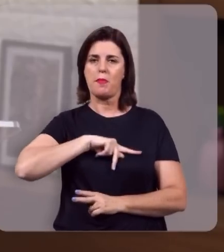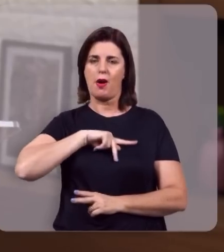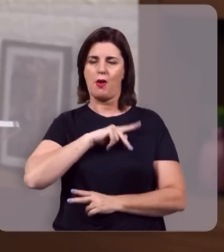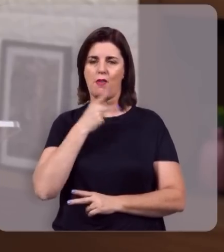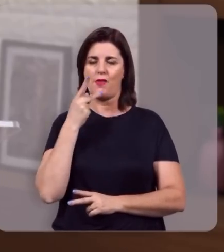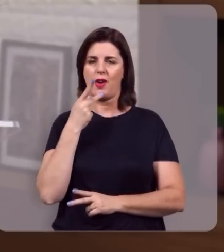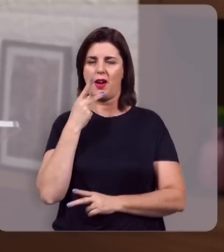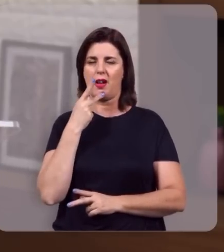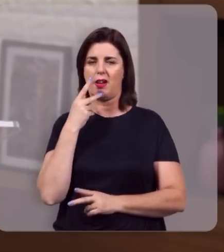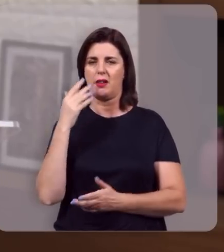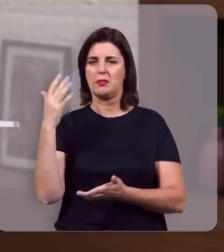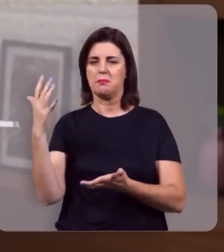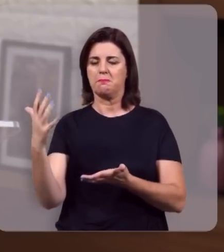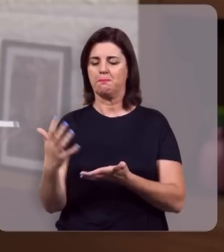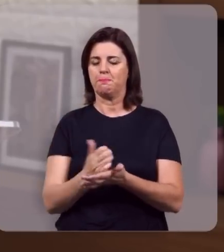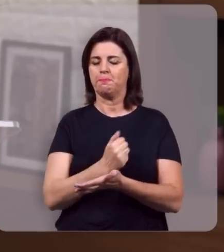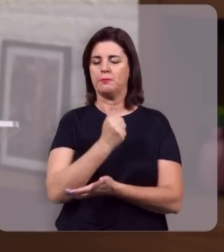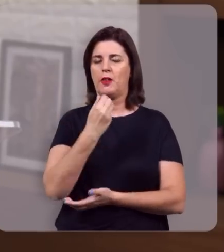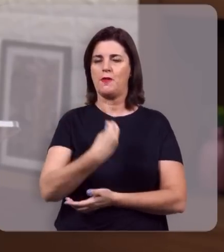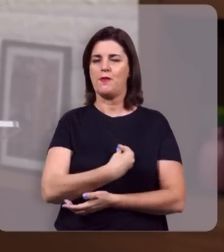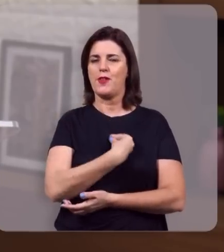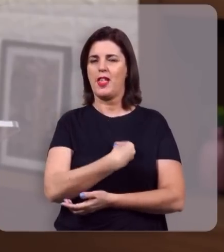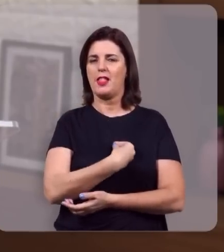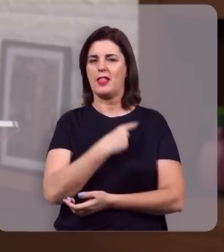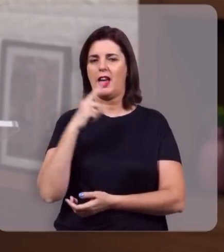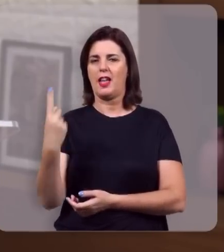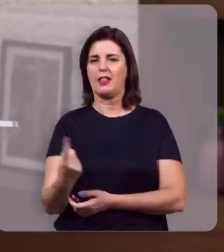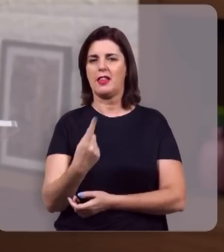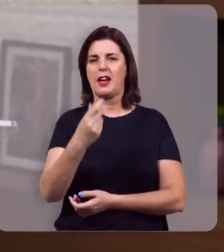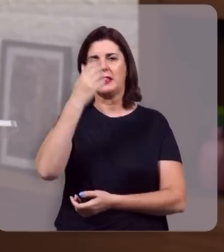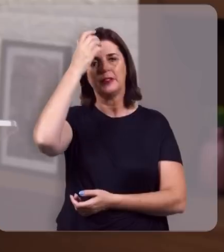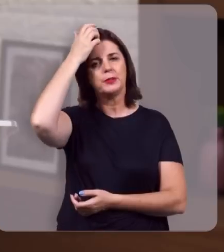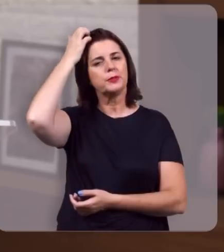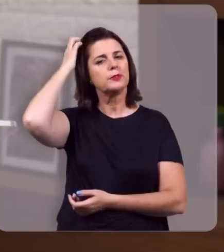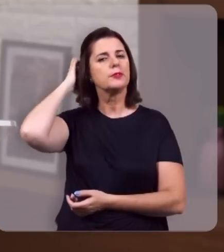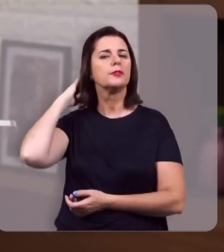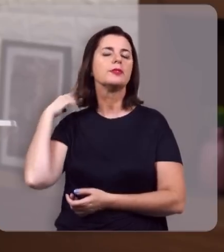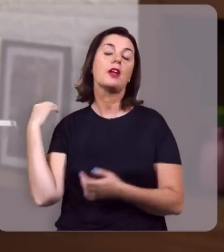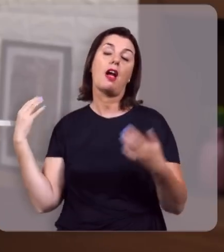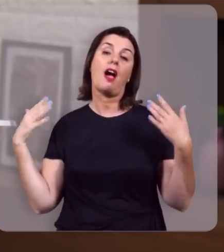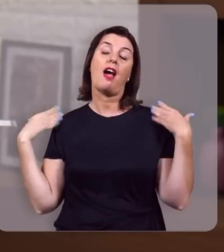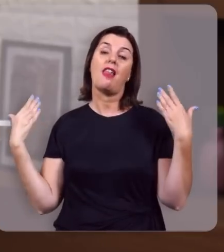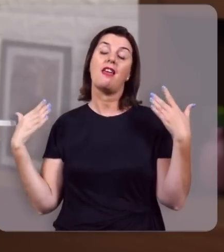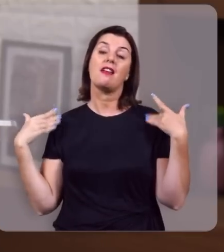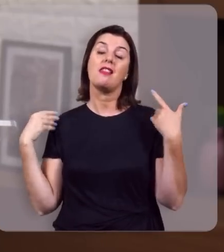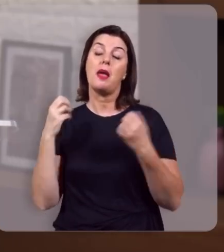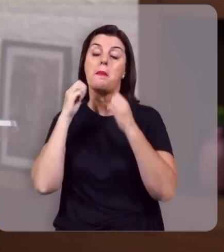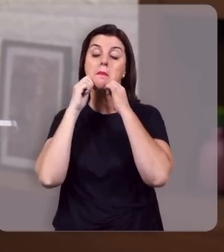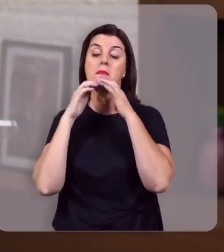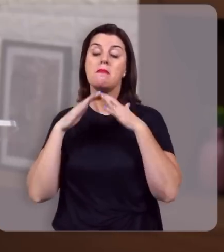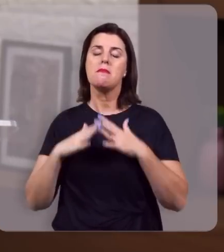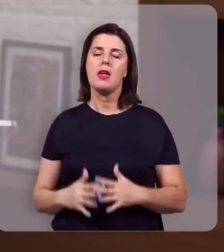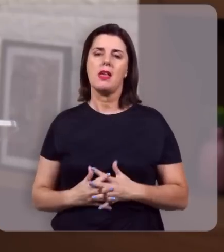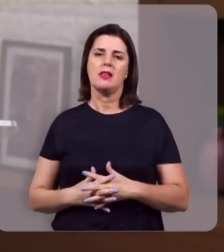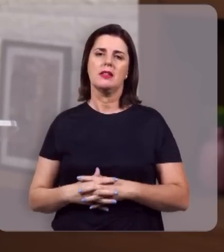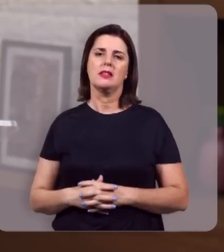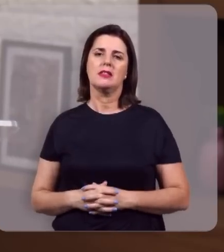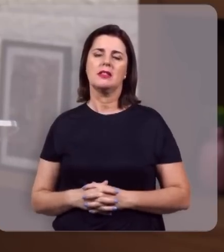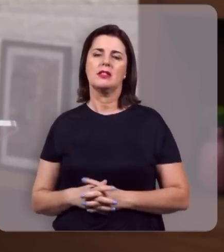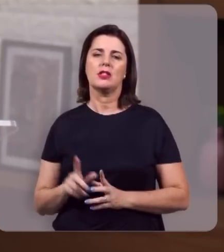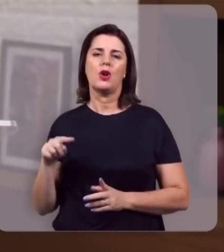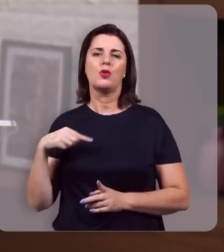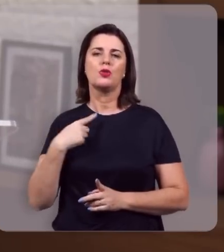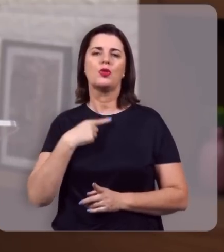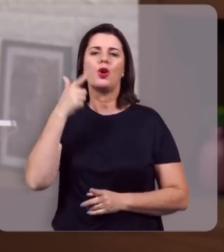Timóteo: tome posse da vida eterna. Que alegria, que bênção, que privilégio